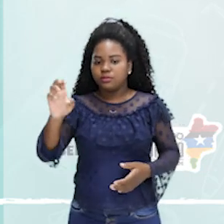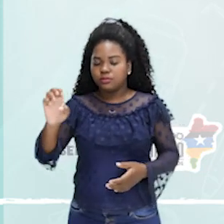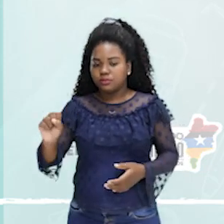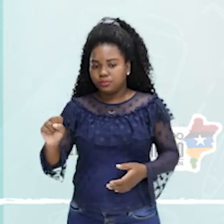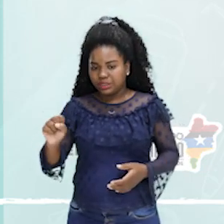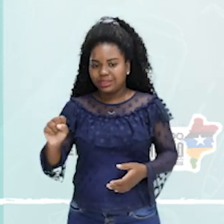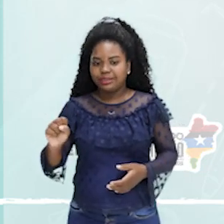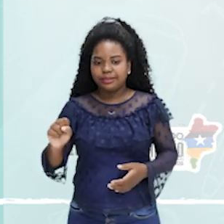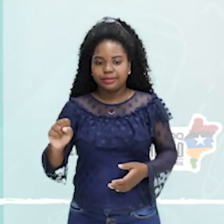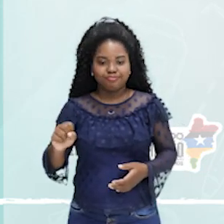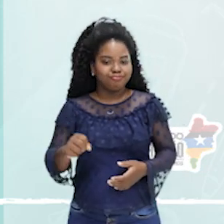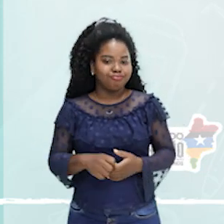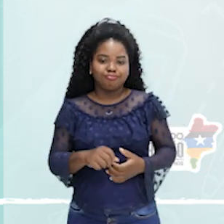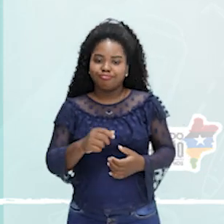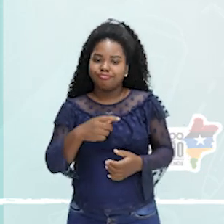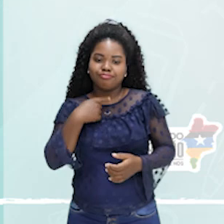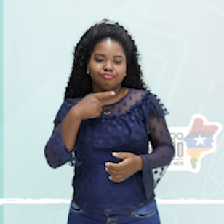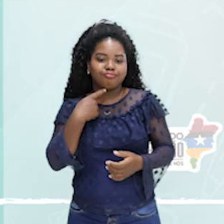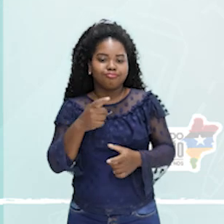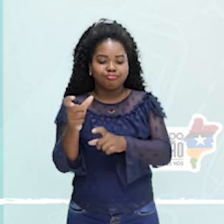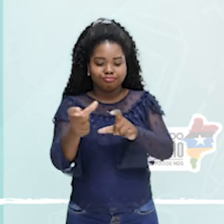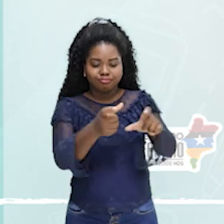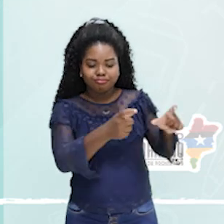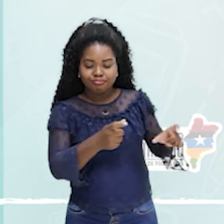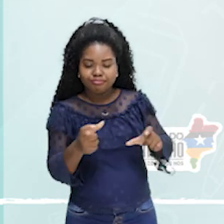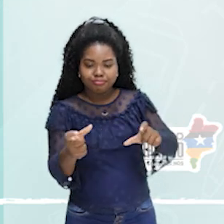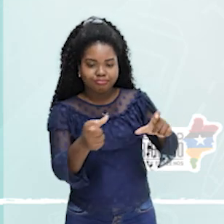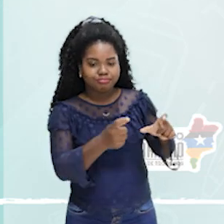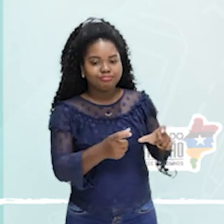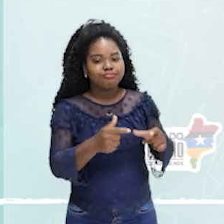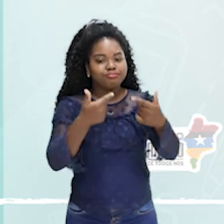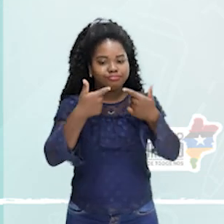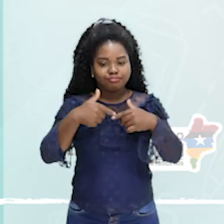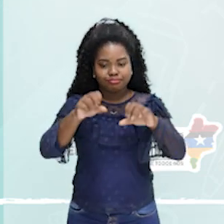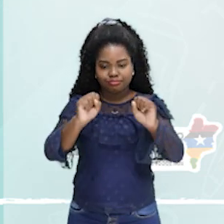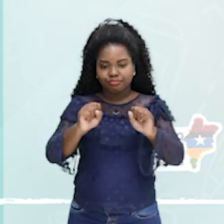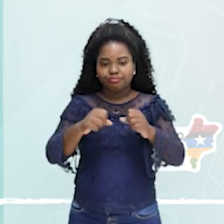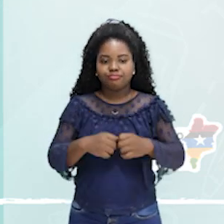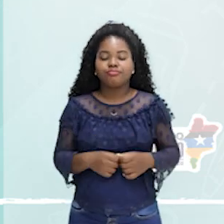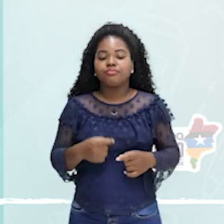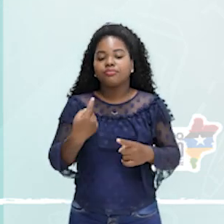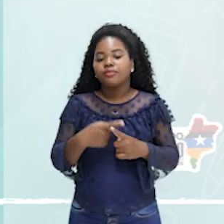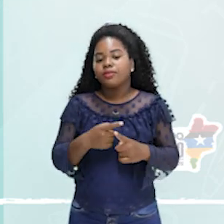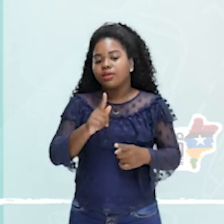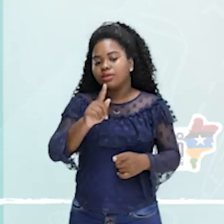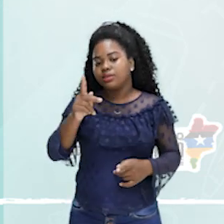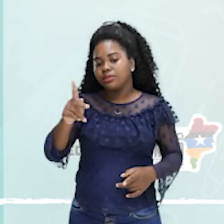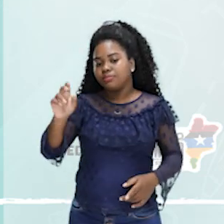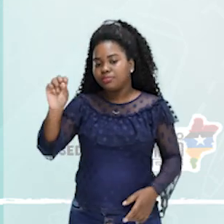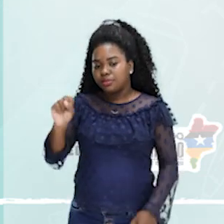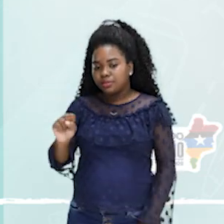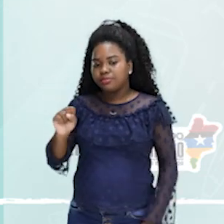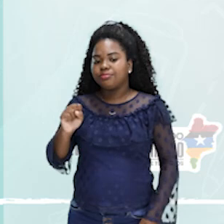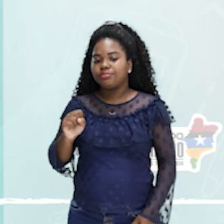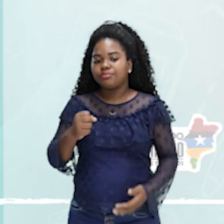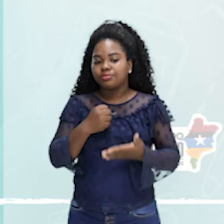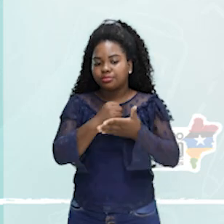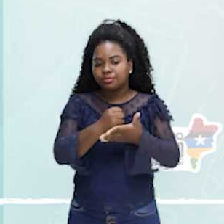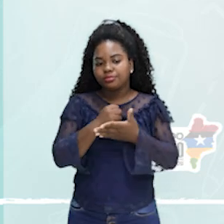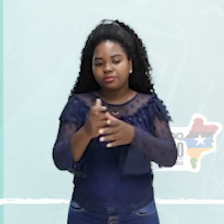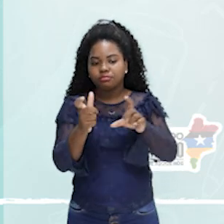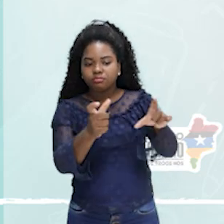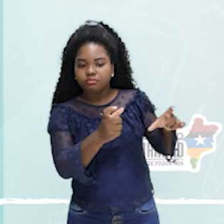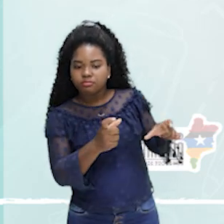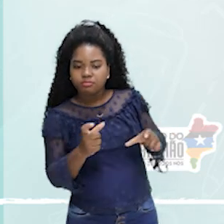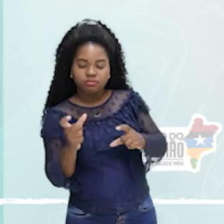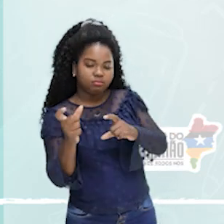nosso problema de localização linguística, porque o GPS ajuda a gente a encontrar